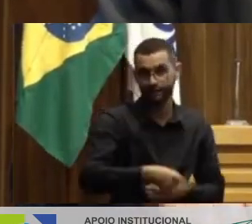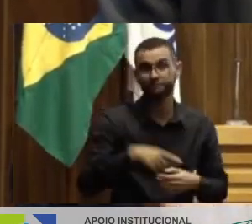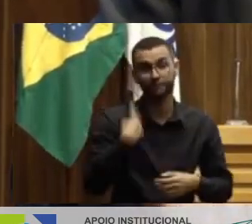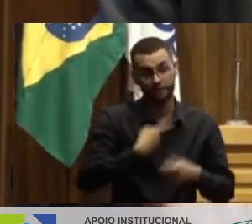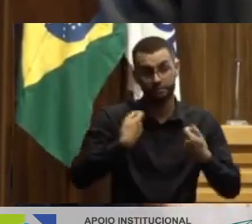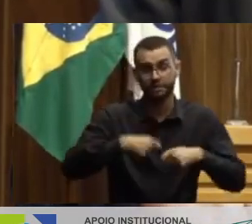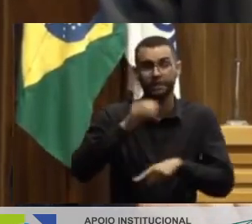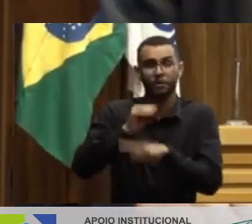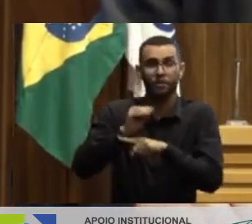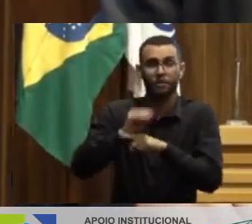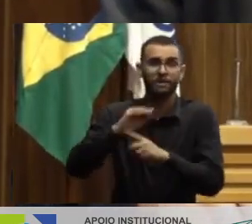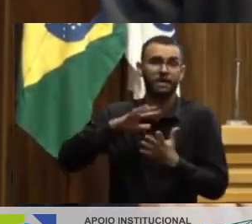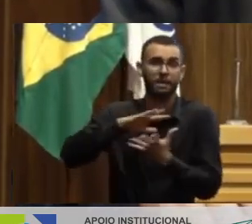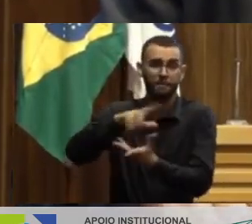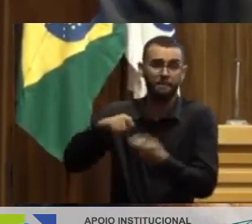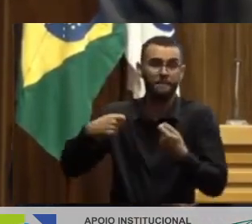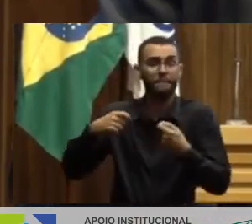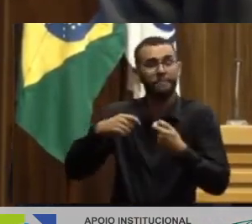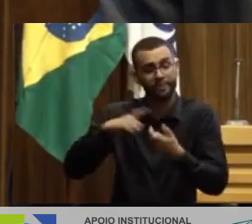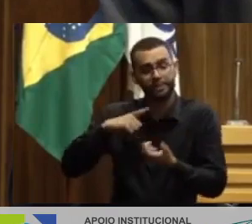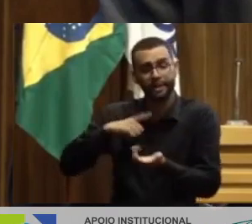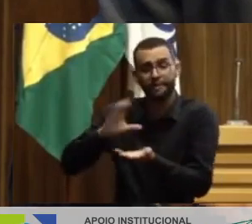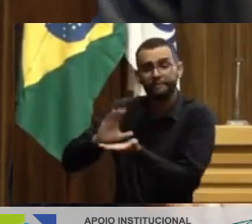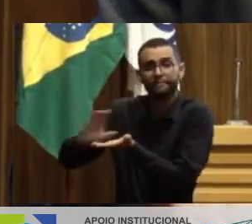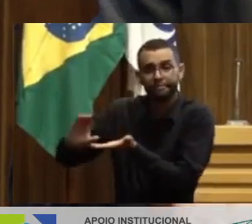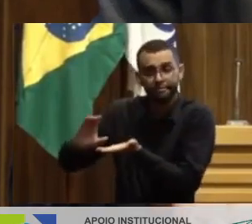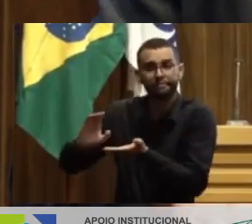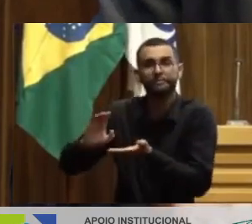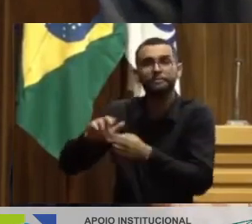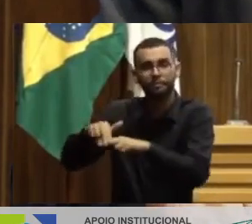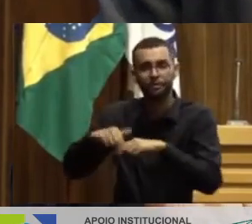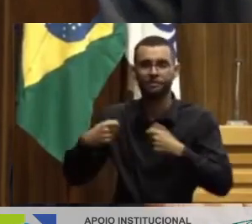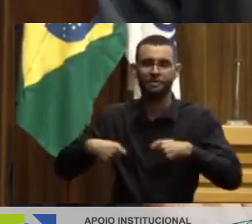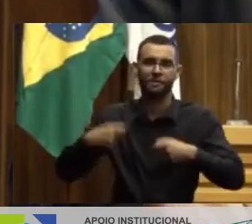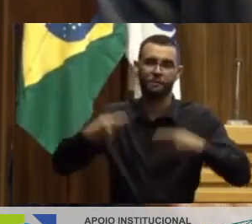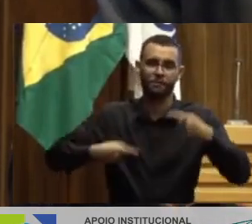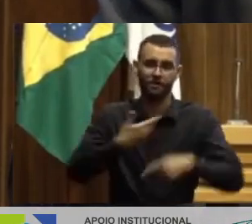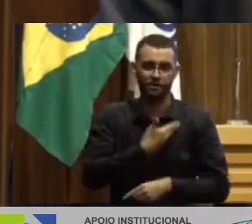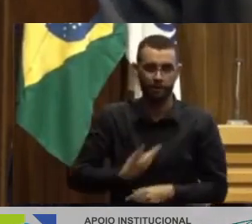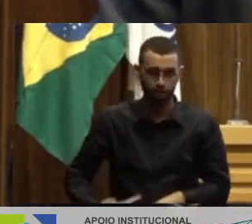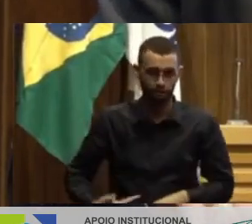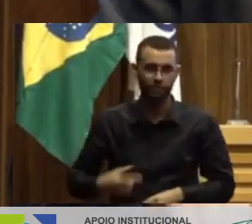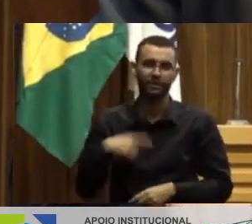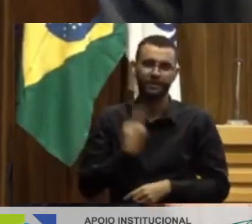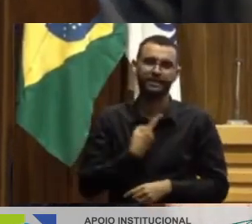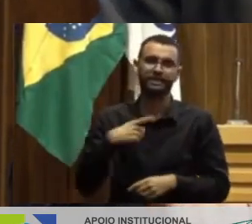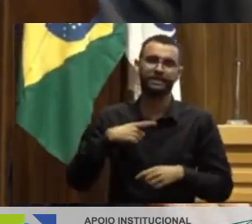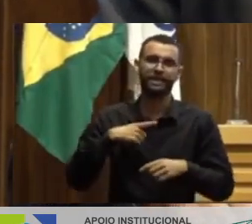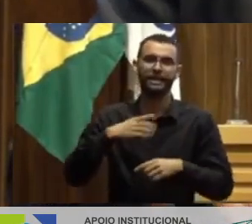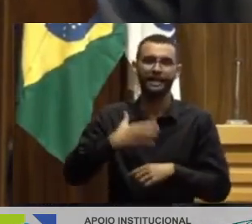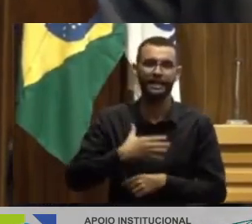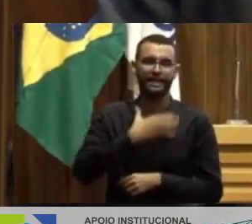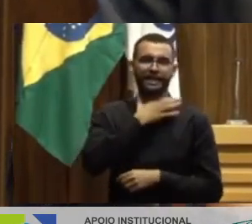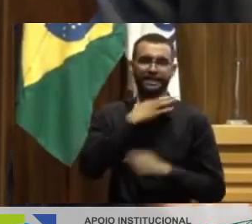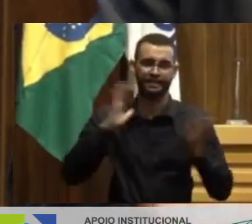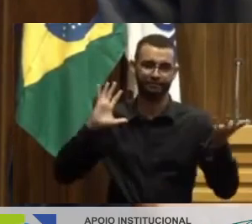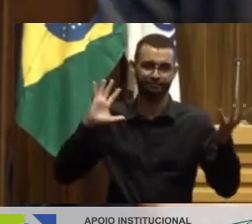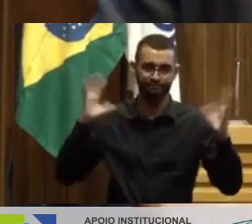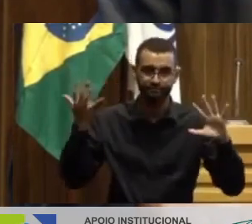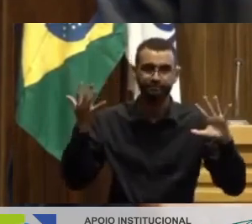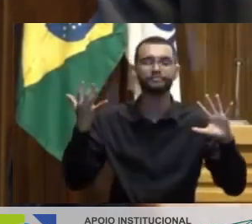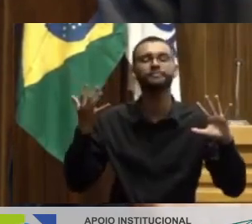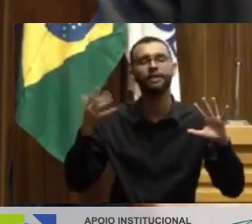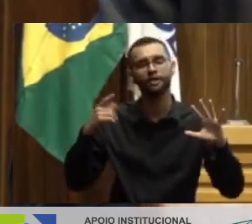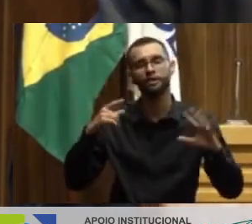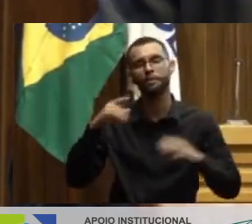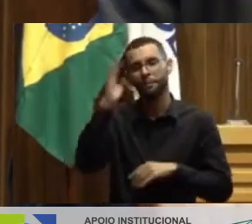tem um custo e precisa de política pública. Então, nós temos uma transição energética que o Brasil lidera e que vai entrar numa nova